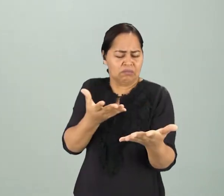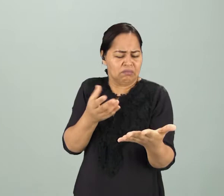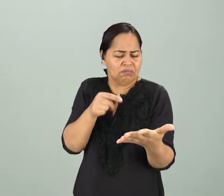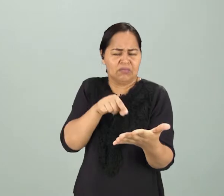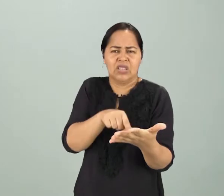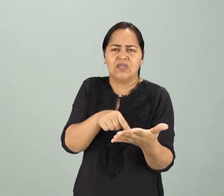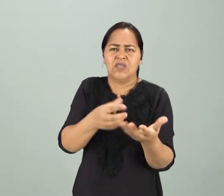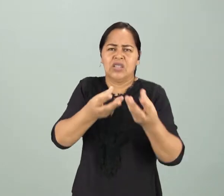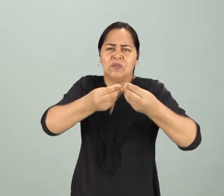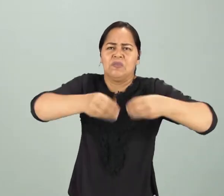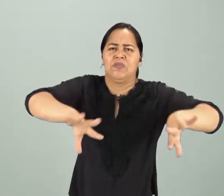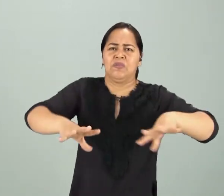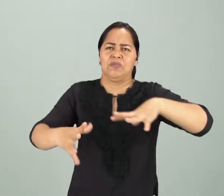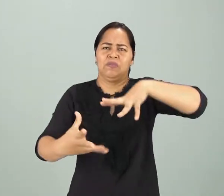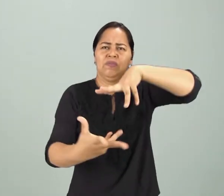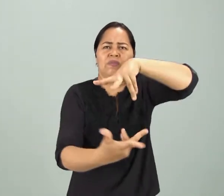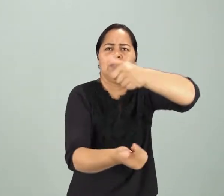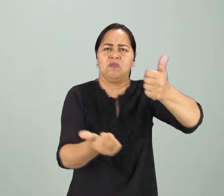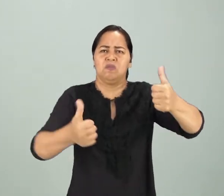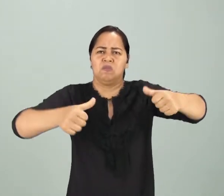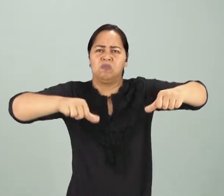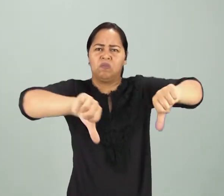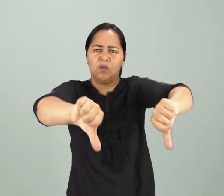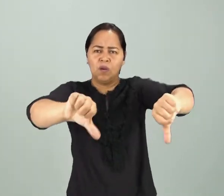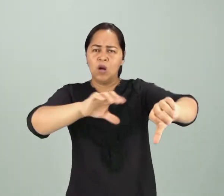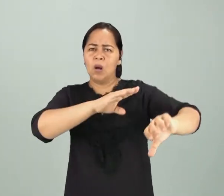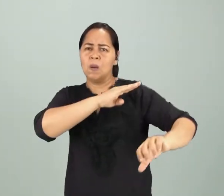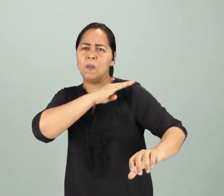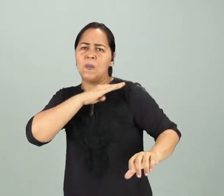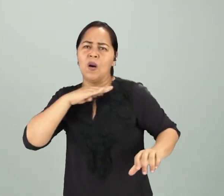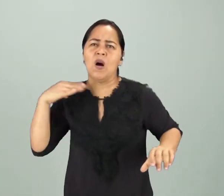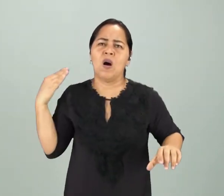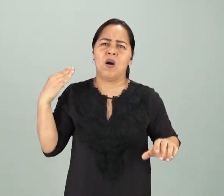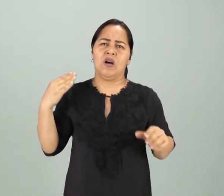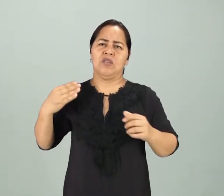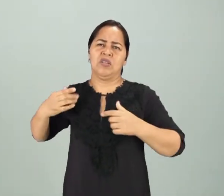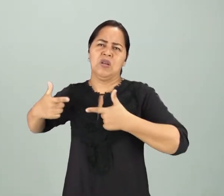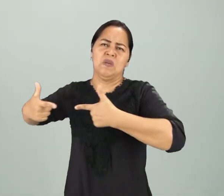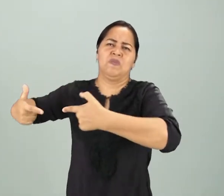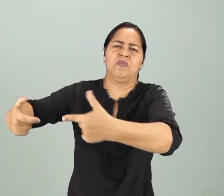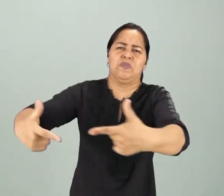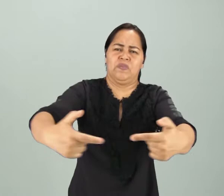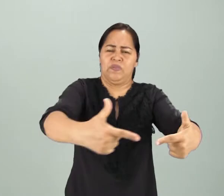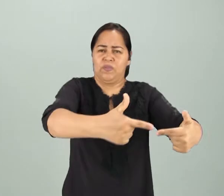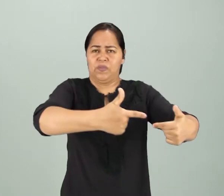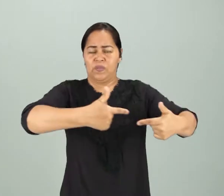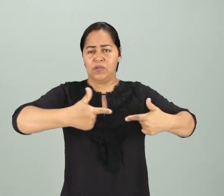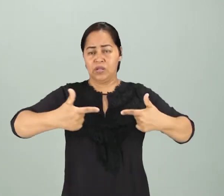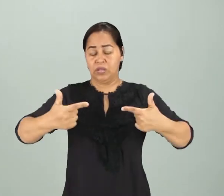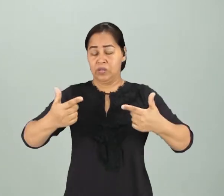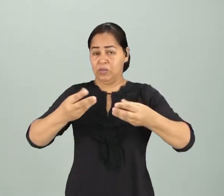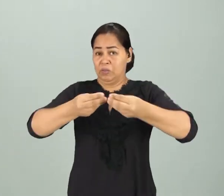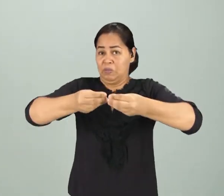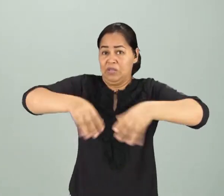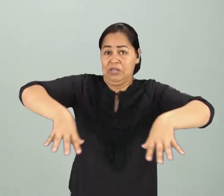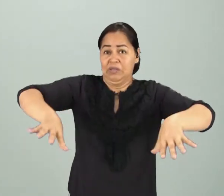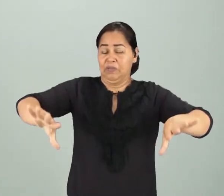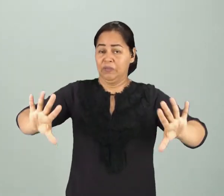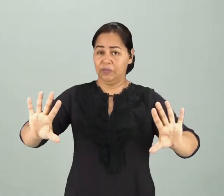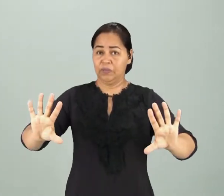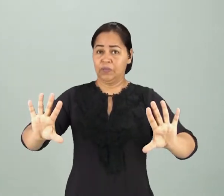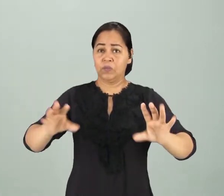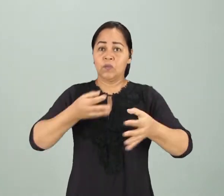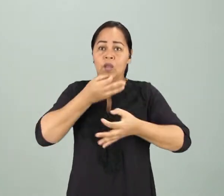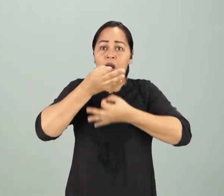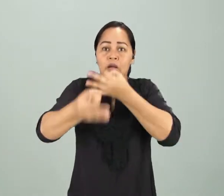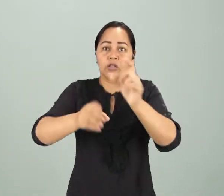sobre ruína, desintegração do mundo, morte, proporções trágicas, tudo isso como uma crítica social